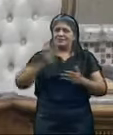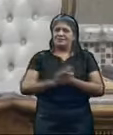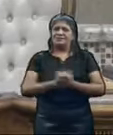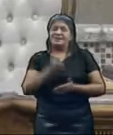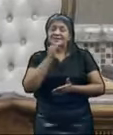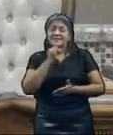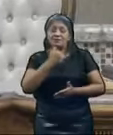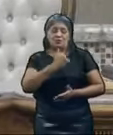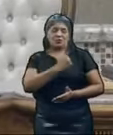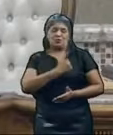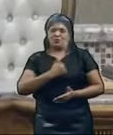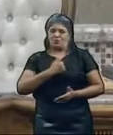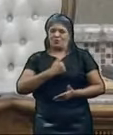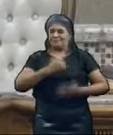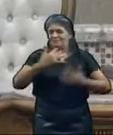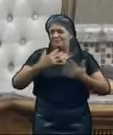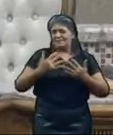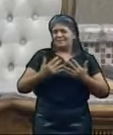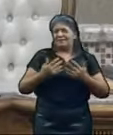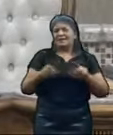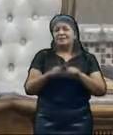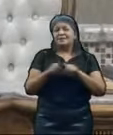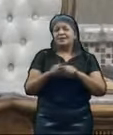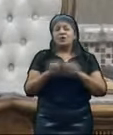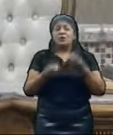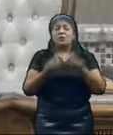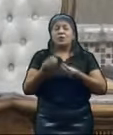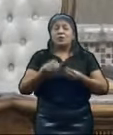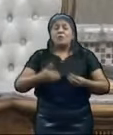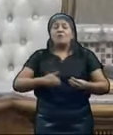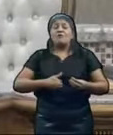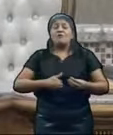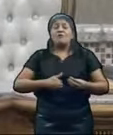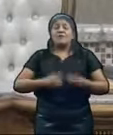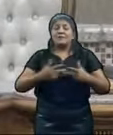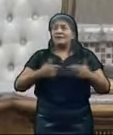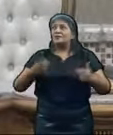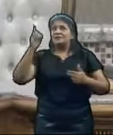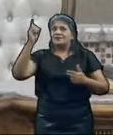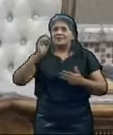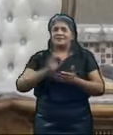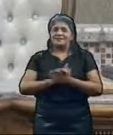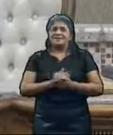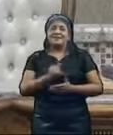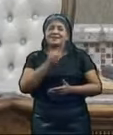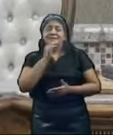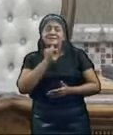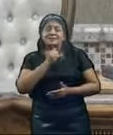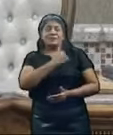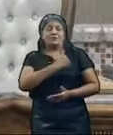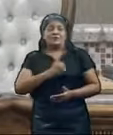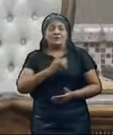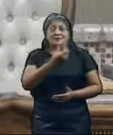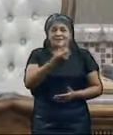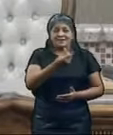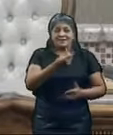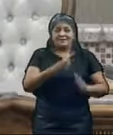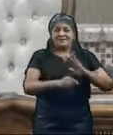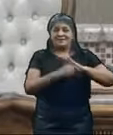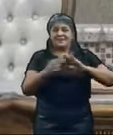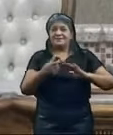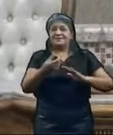telão ali em João é seis os versos 26 e 27